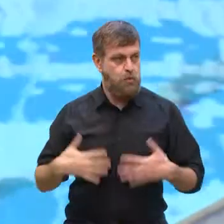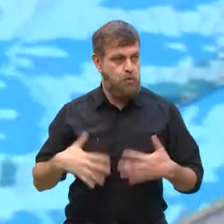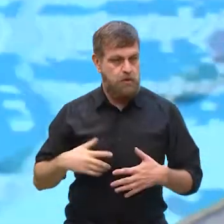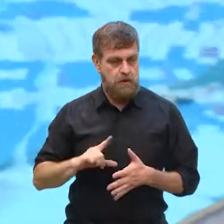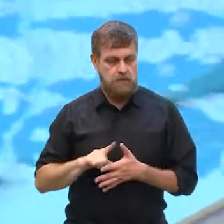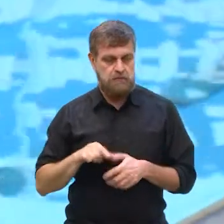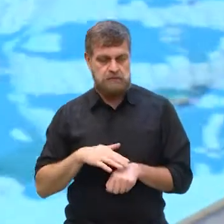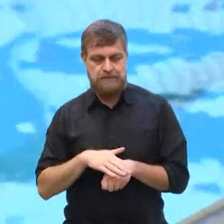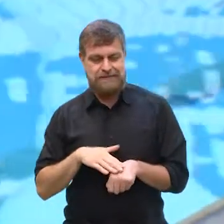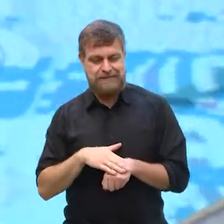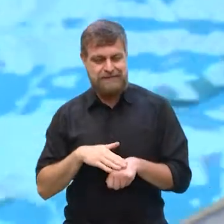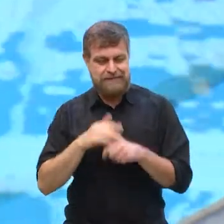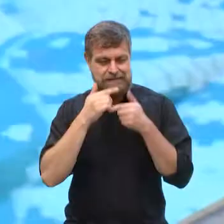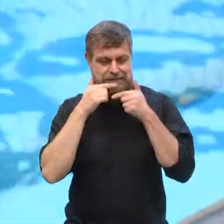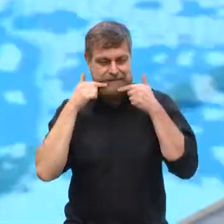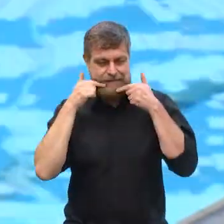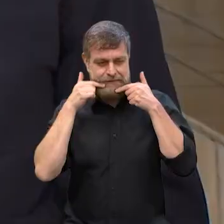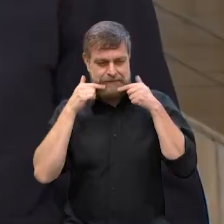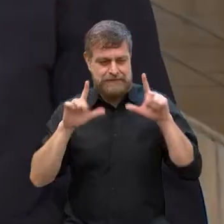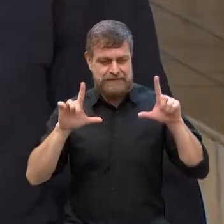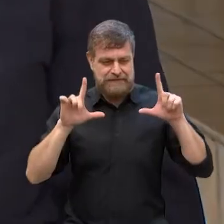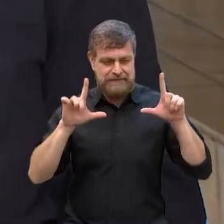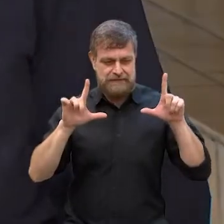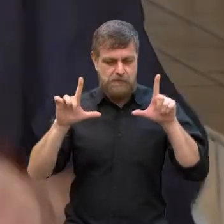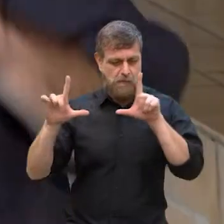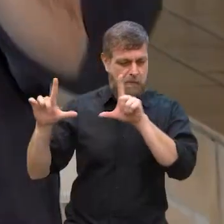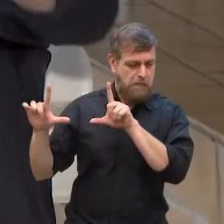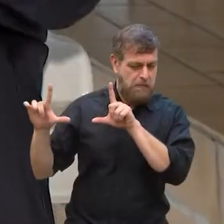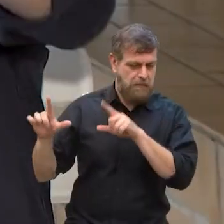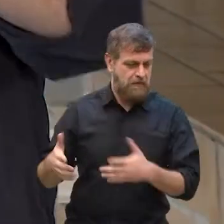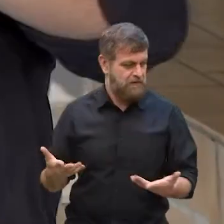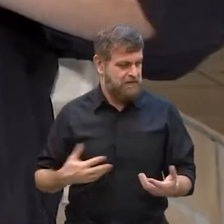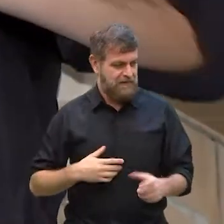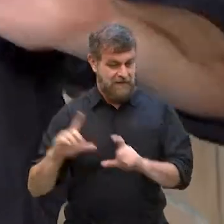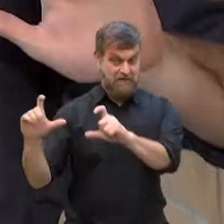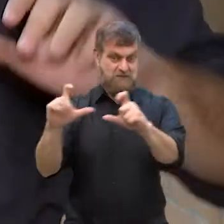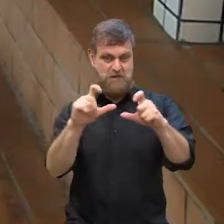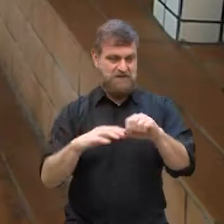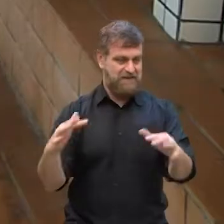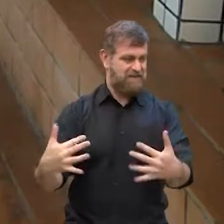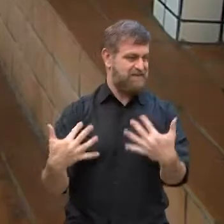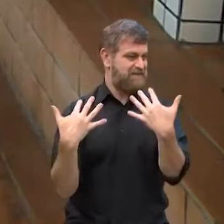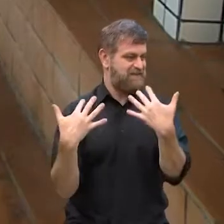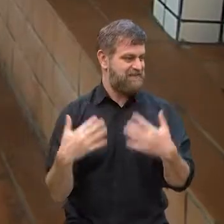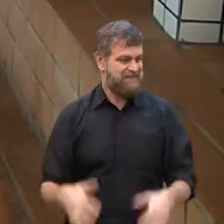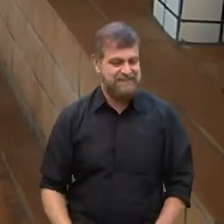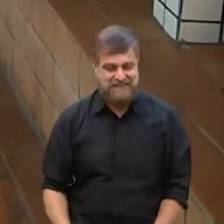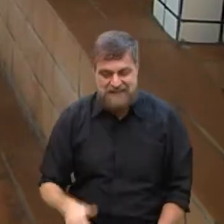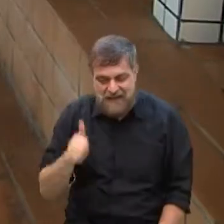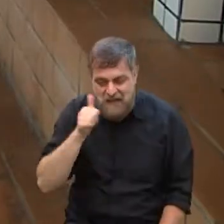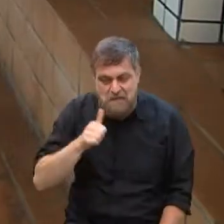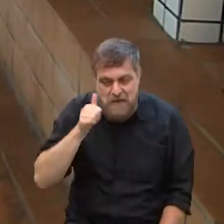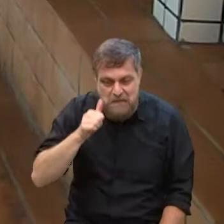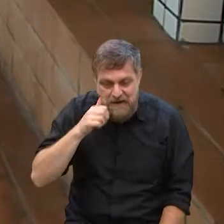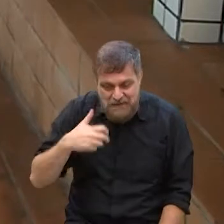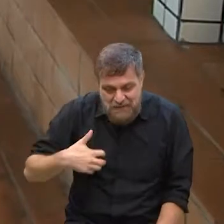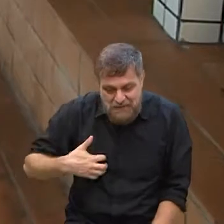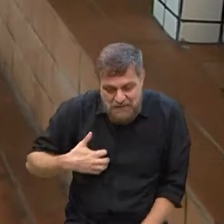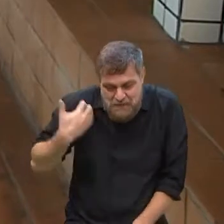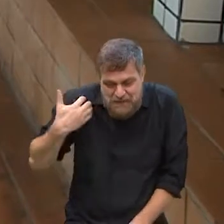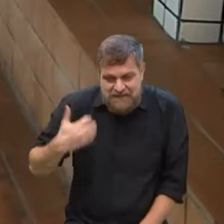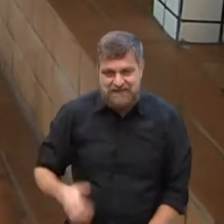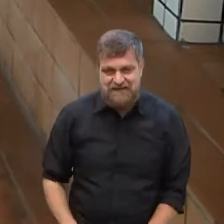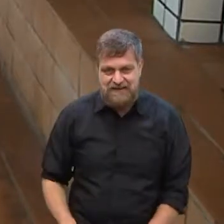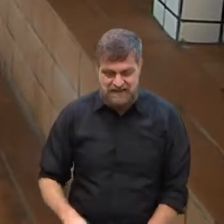gente conversa, sabe aquela cara de não faz isso agora, que tem fotógrafo, tá todo mundo olhando. Mas é um momento que me